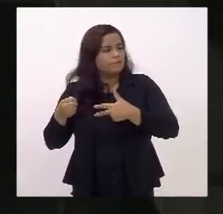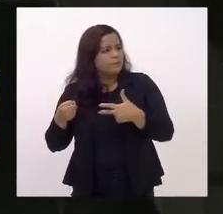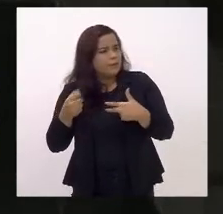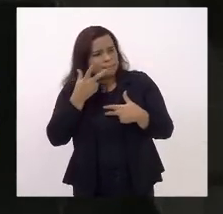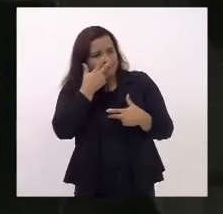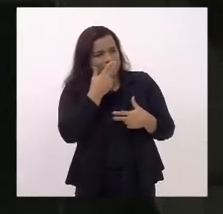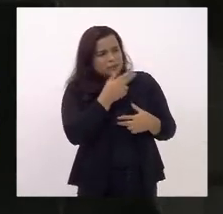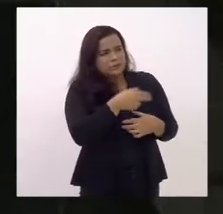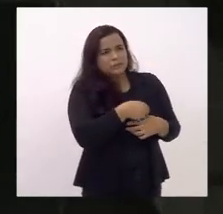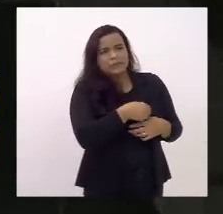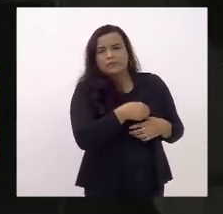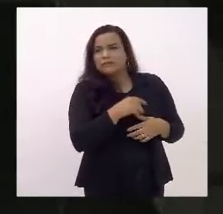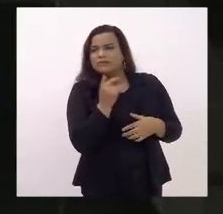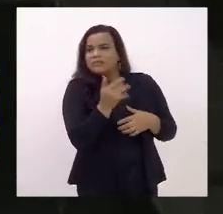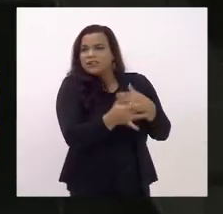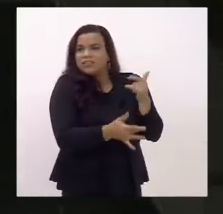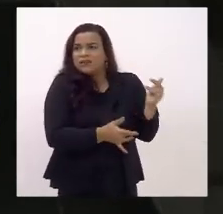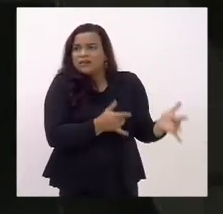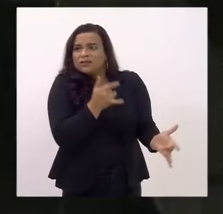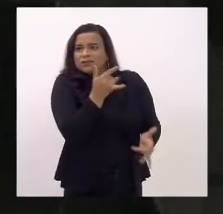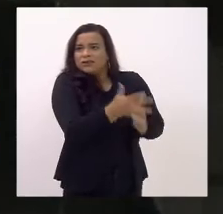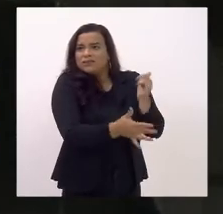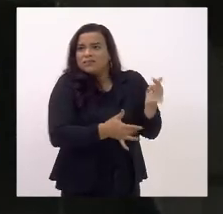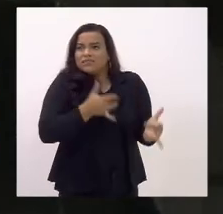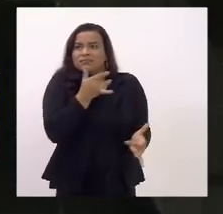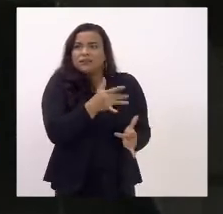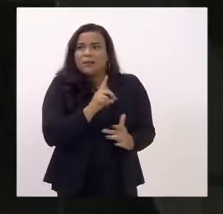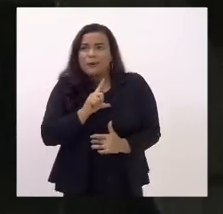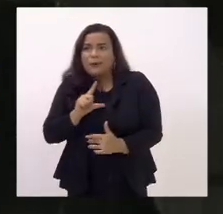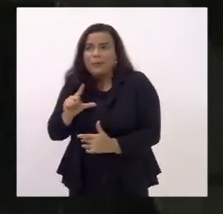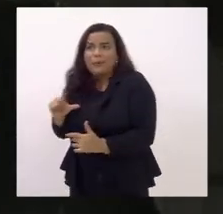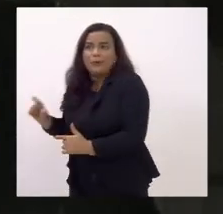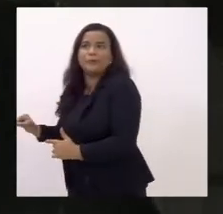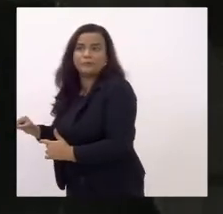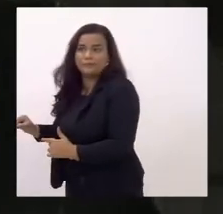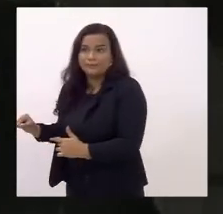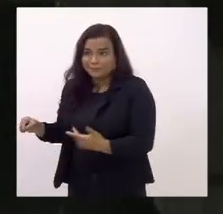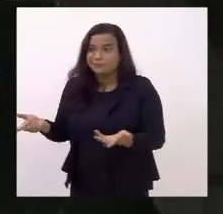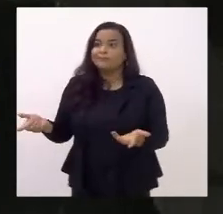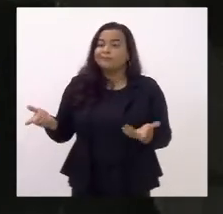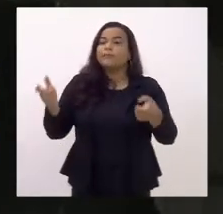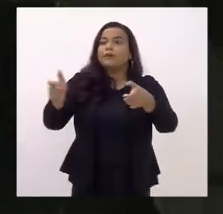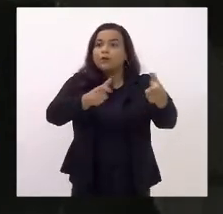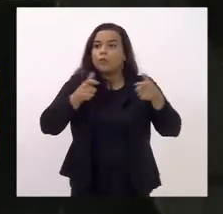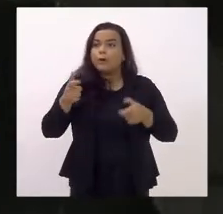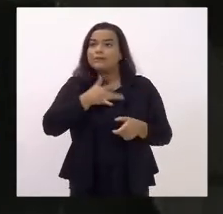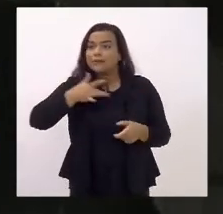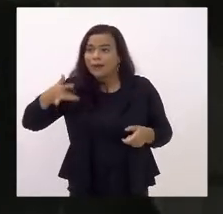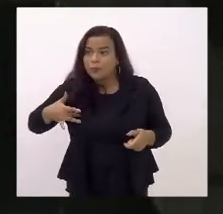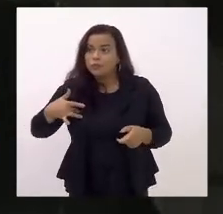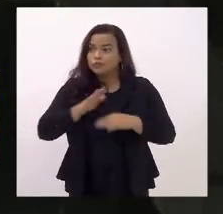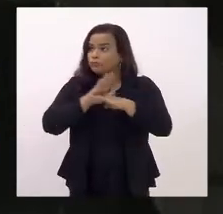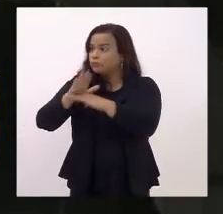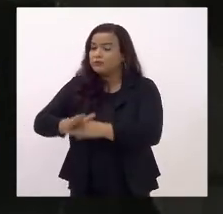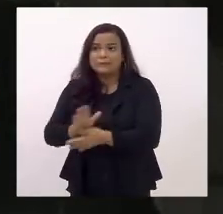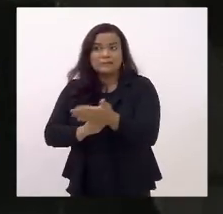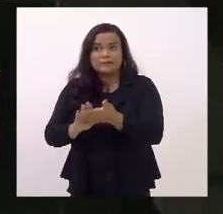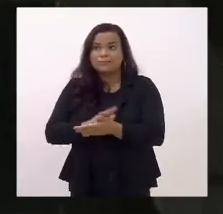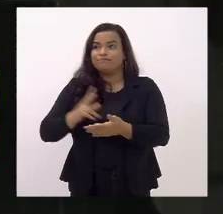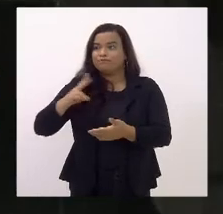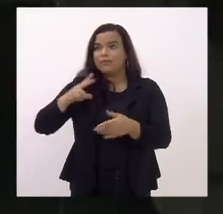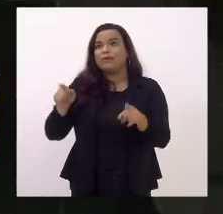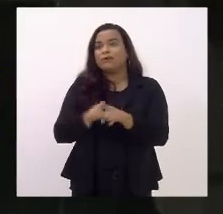da gestão das suas próprias unidades de saúde em proveito da interveniência de instituições particulares. Então, assim, isso é um